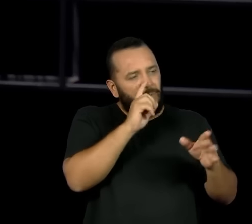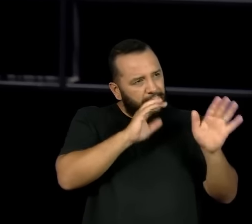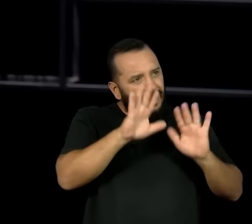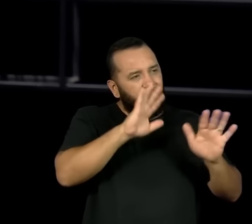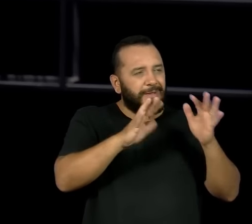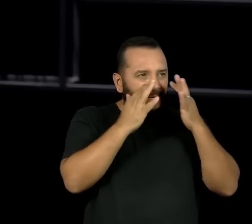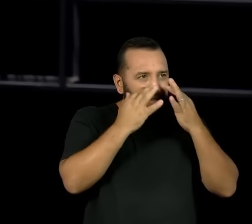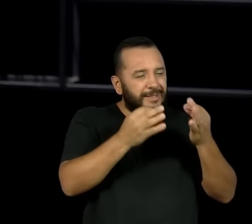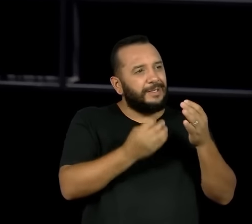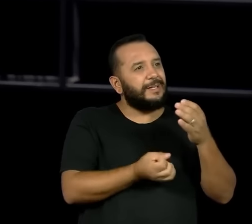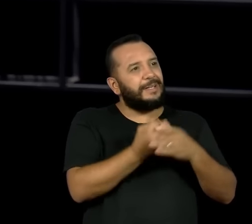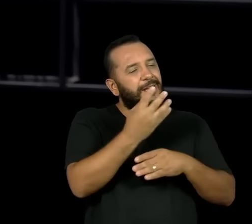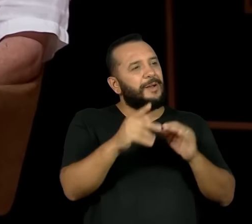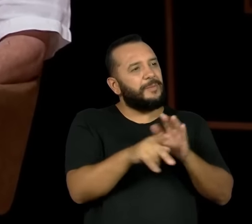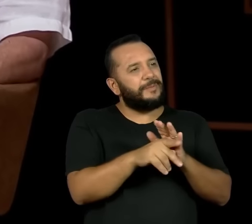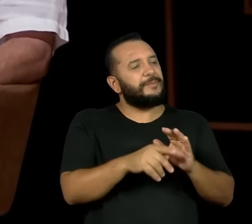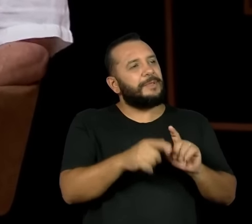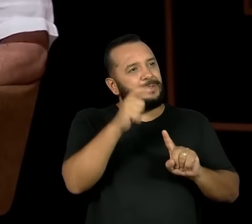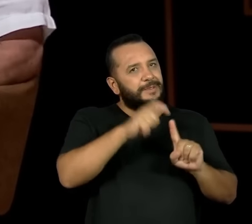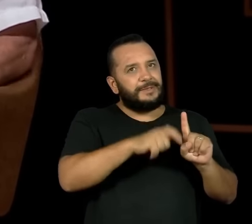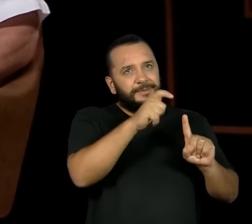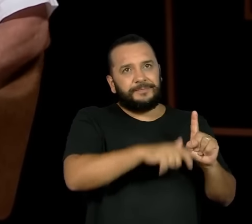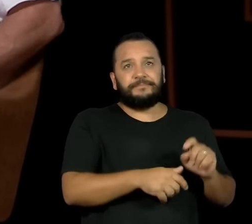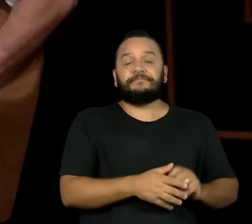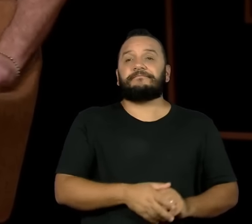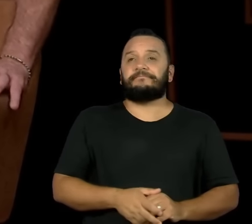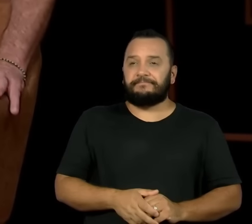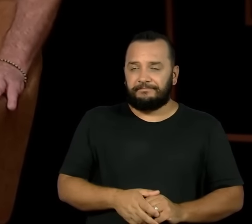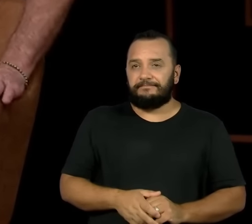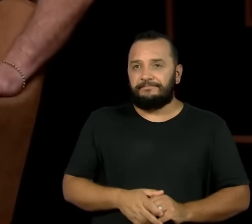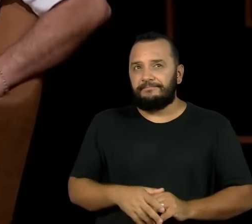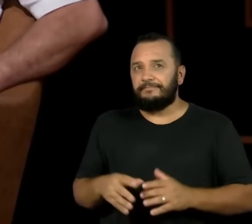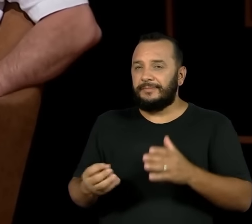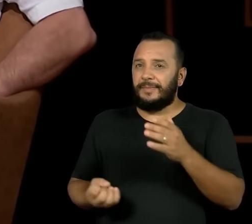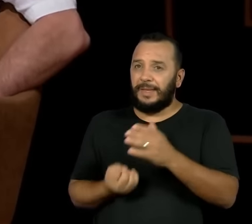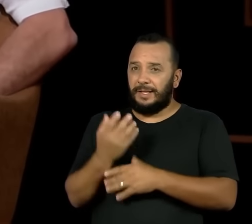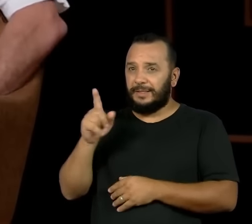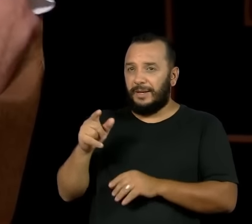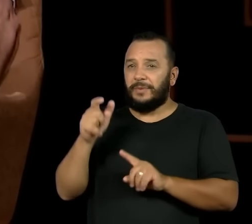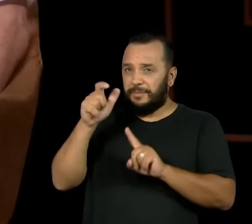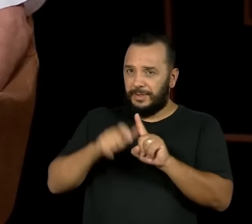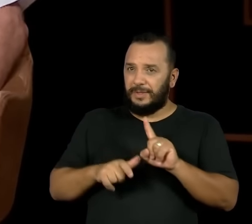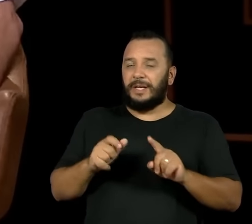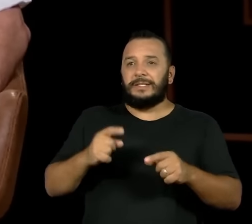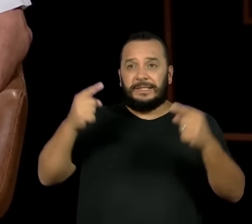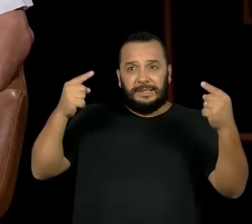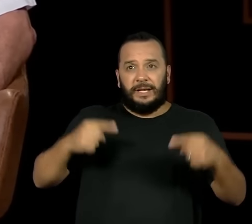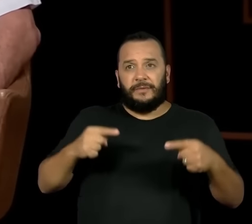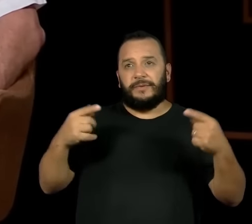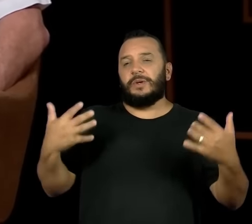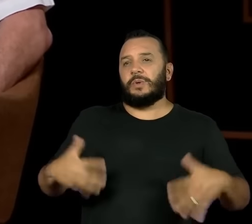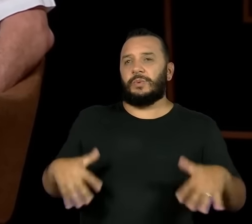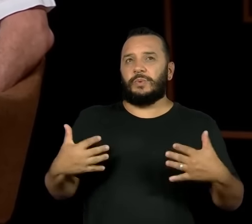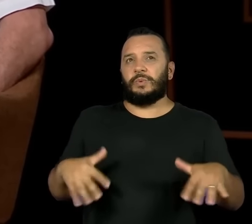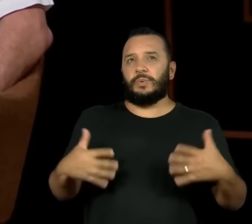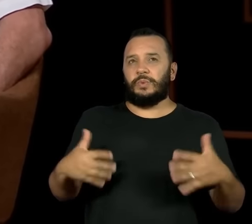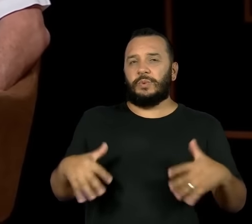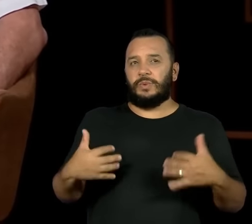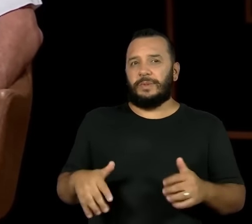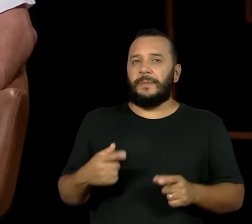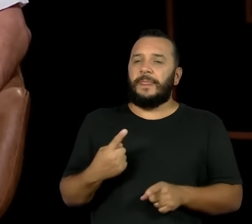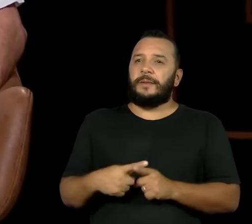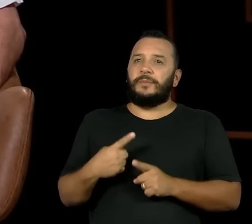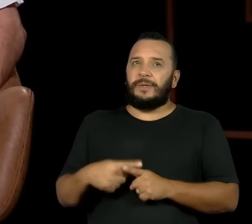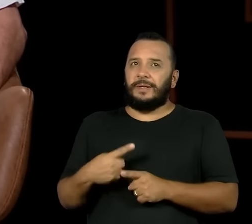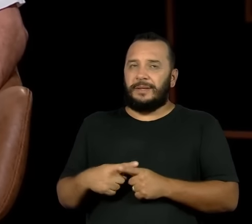construir mesmo esse personagem Olha a construção dele era foi um desafio enorme assim eh porque ele